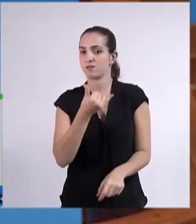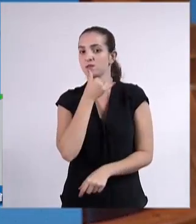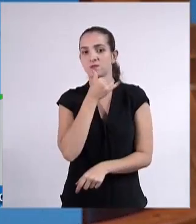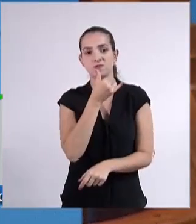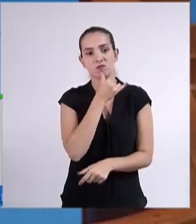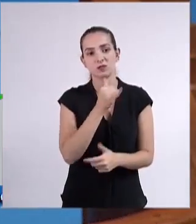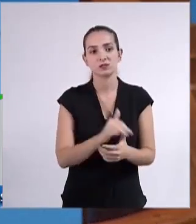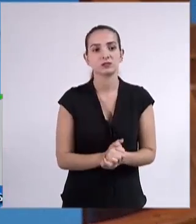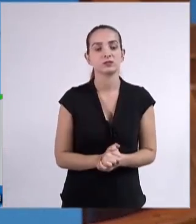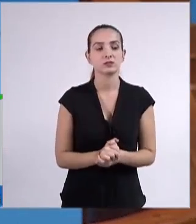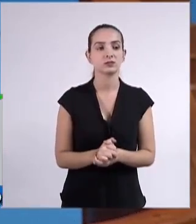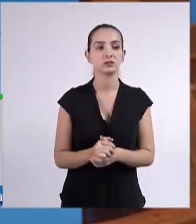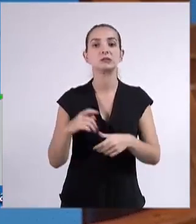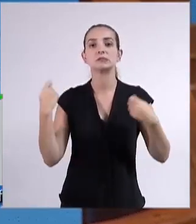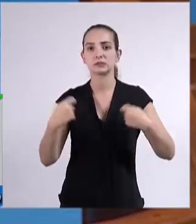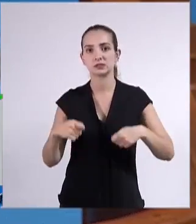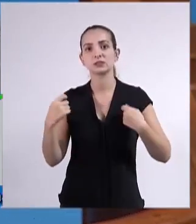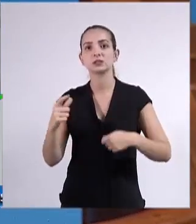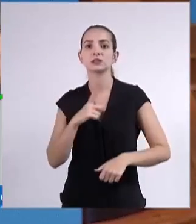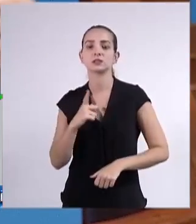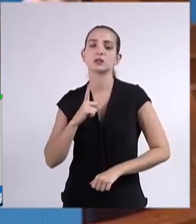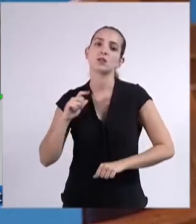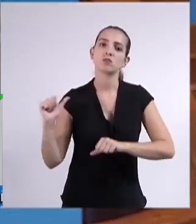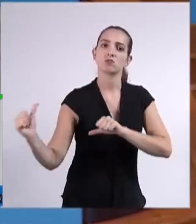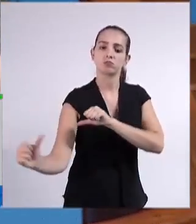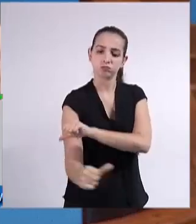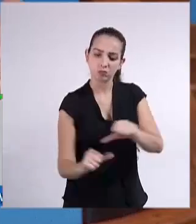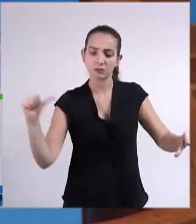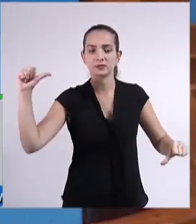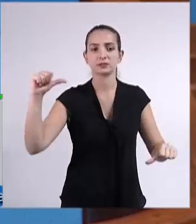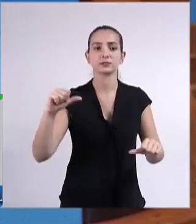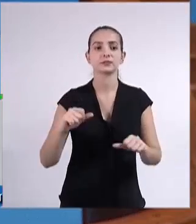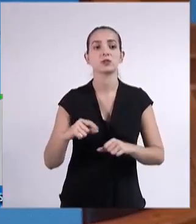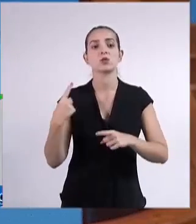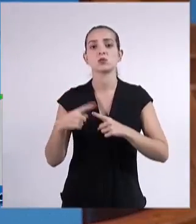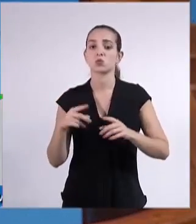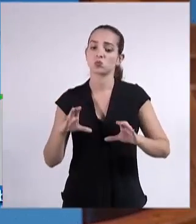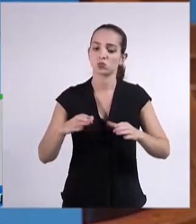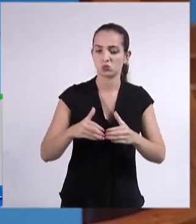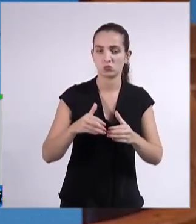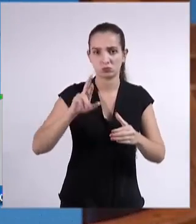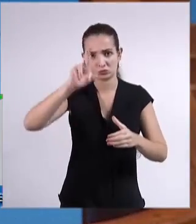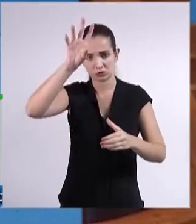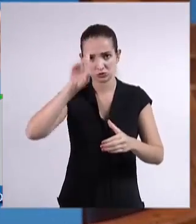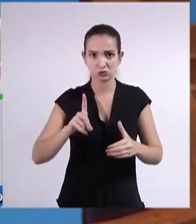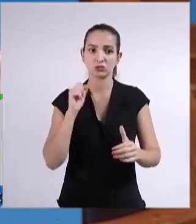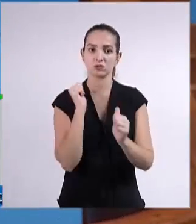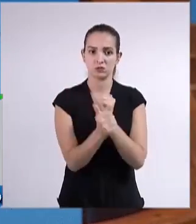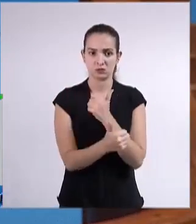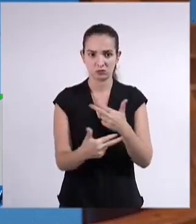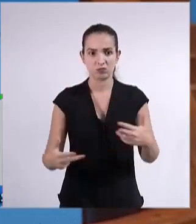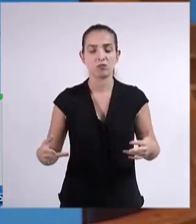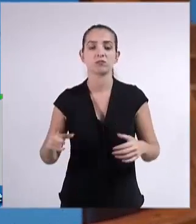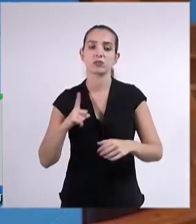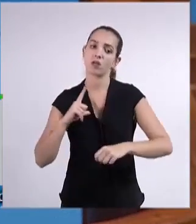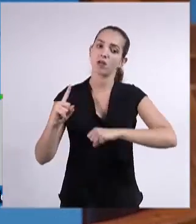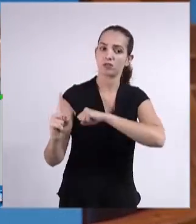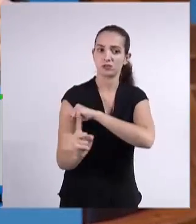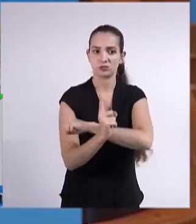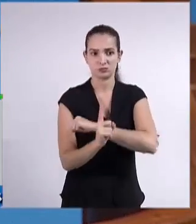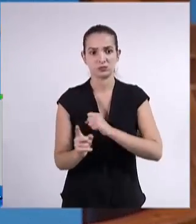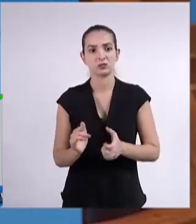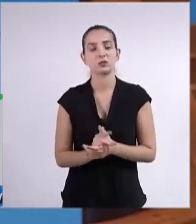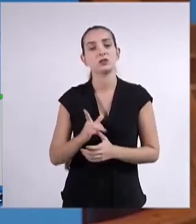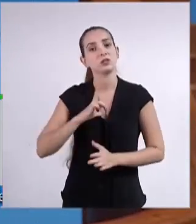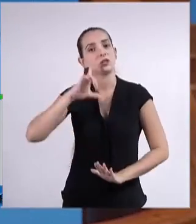Infelizmente, tem que haver uma mudança. Acontece que a federação se mantém, a diretoria, que faz pequenos atendimentos.